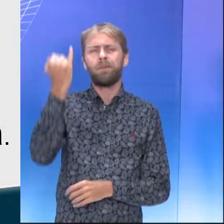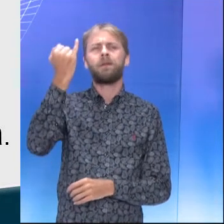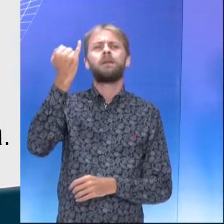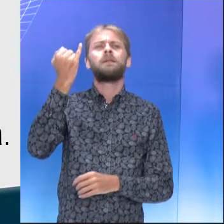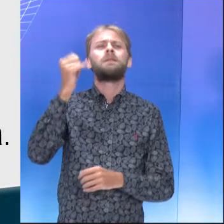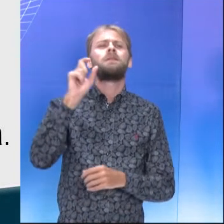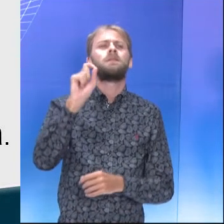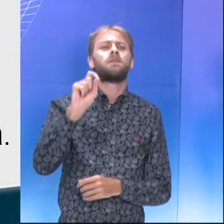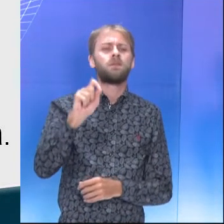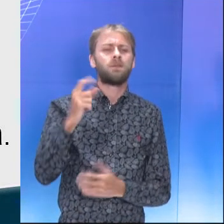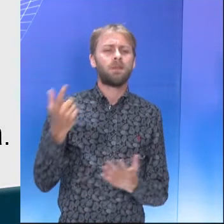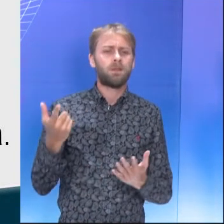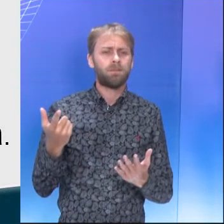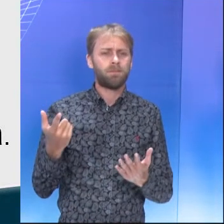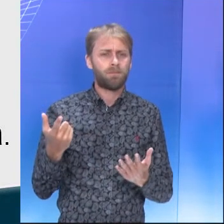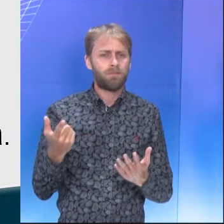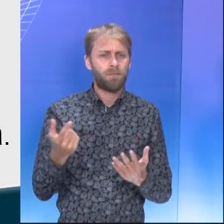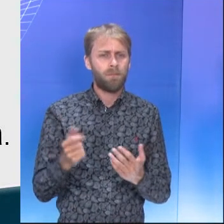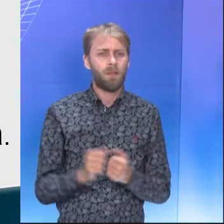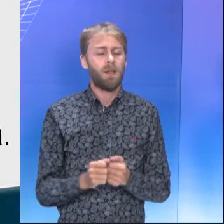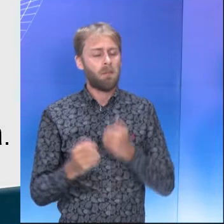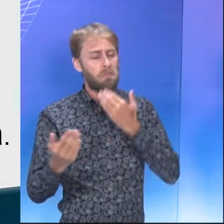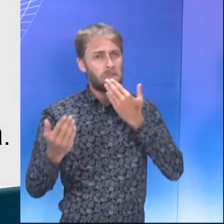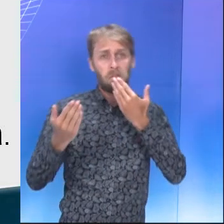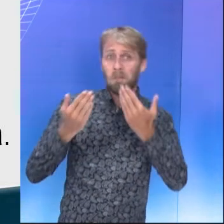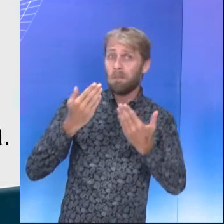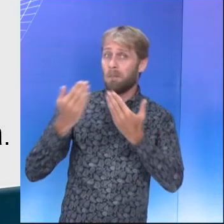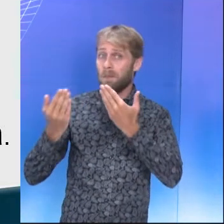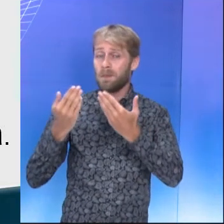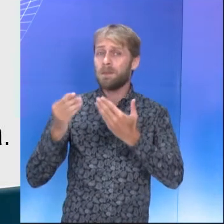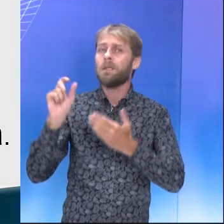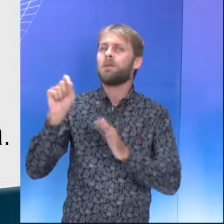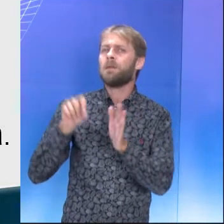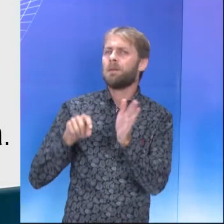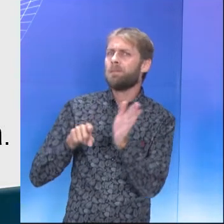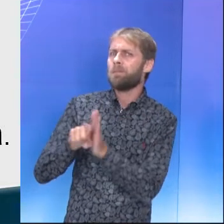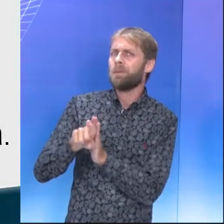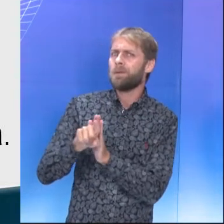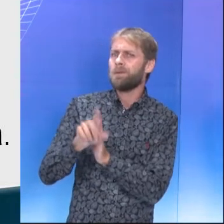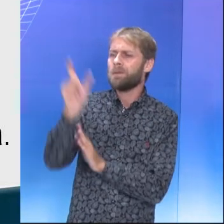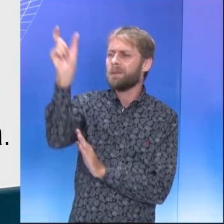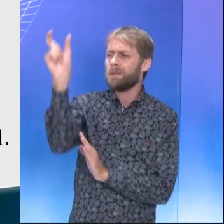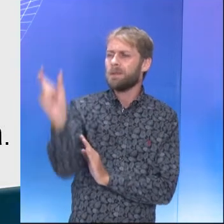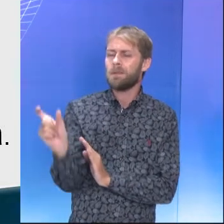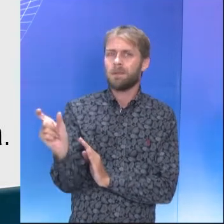entre. Então, assim, para a gente fazer uma análise do que a questão está pedindo, que é uma